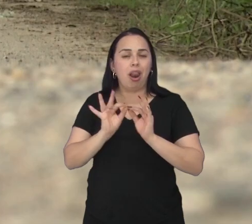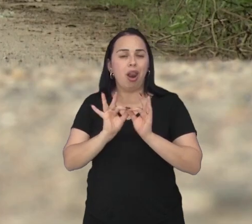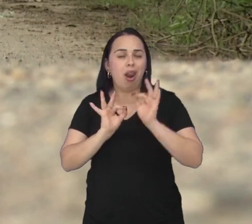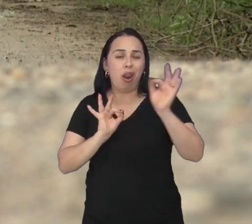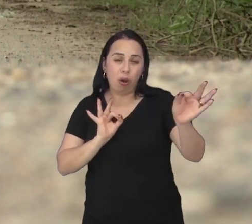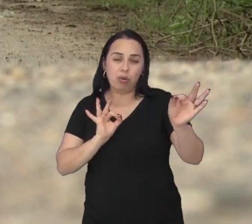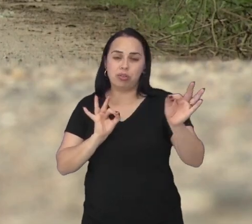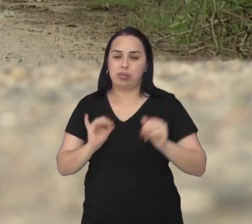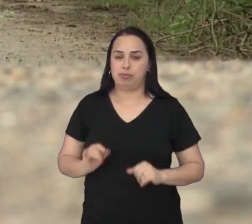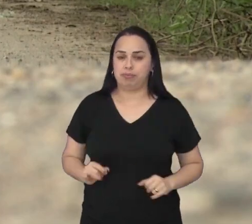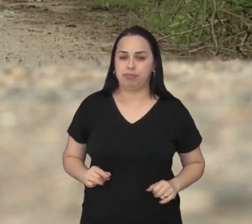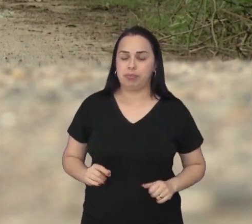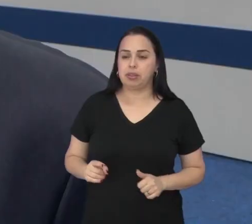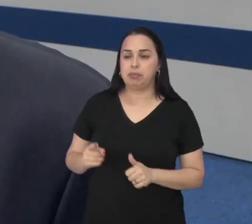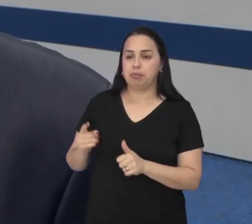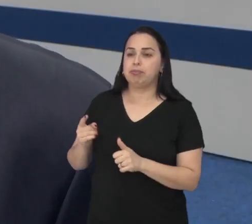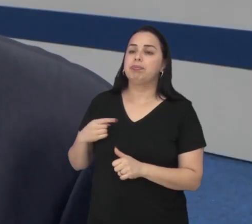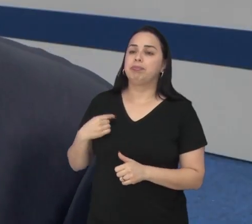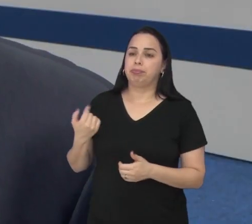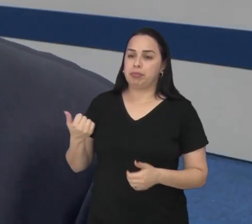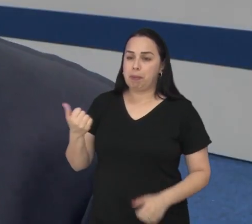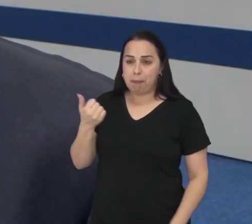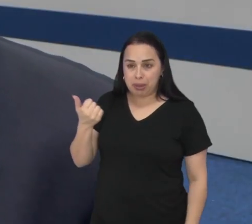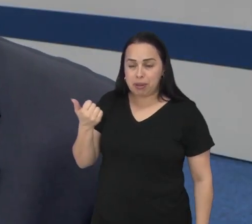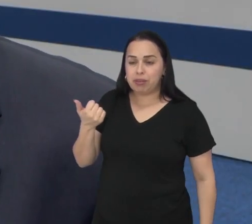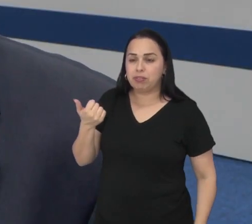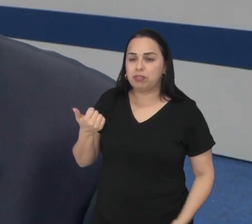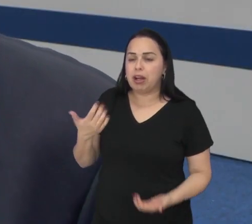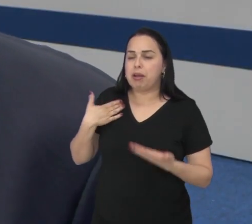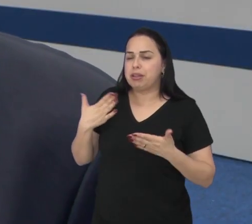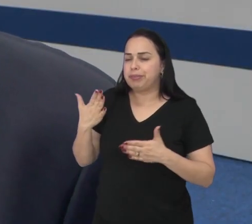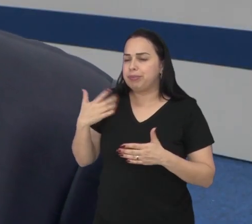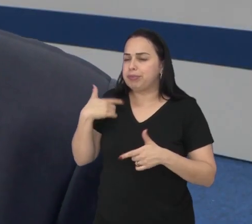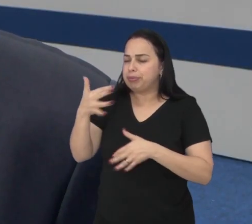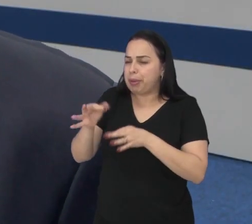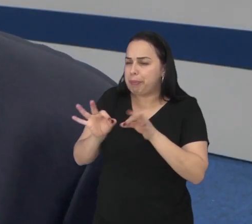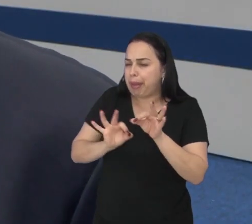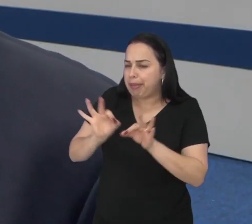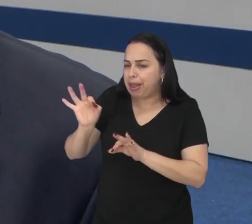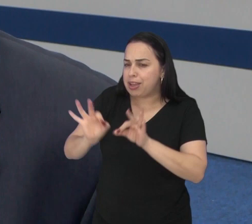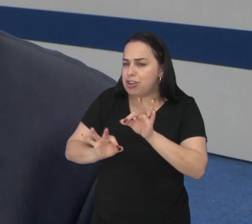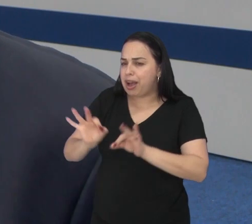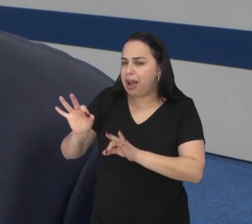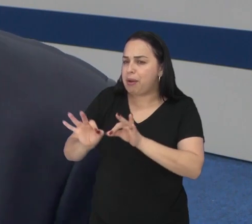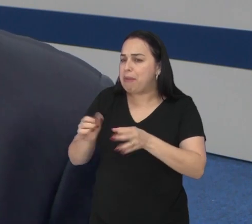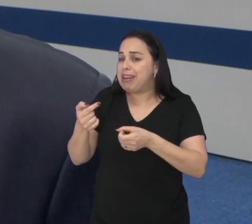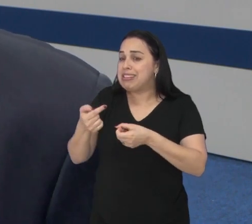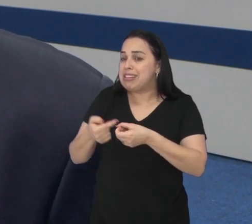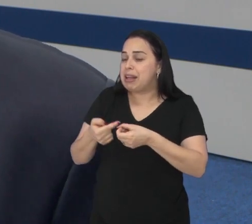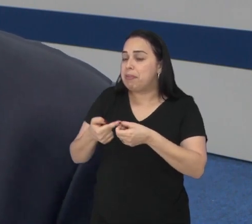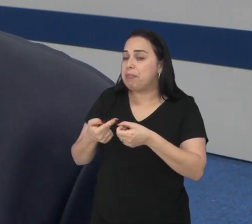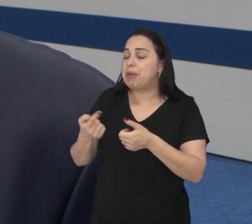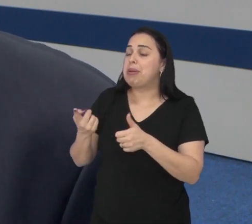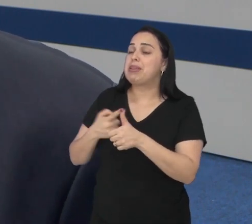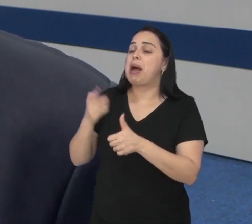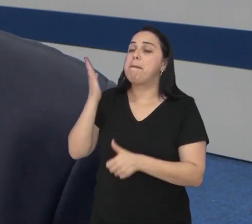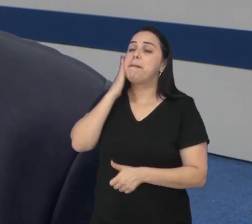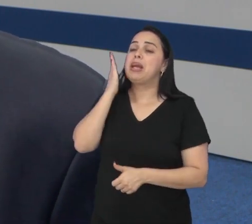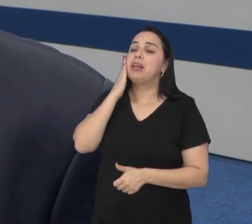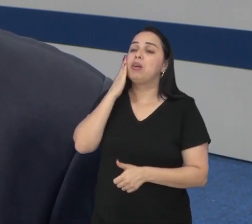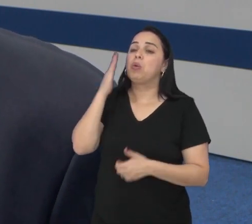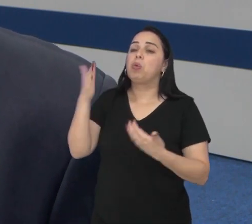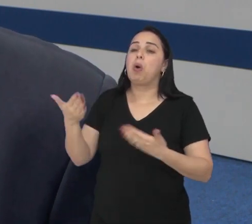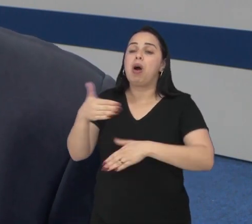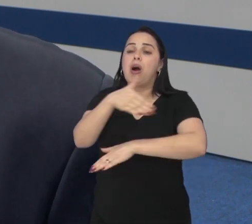regiões mais distantes do centro. Olha, primeiro de tudo, quando você vai trabalhar qualquer planejamento de uma cidade, você precisa